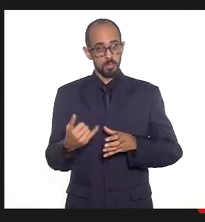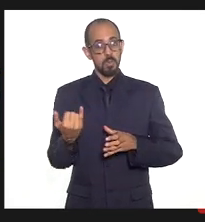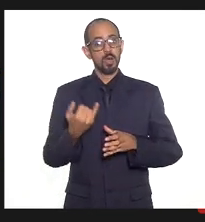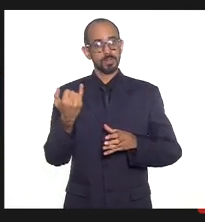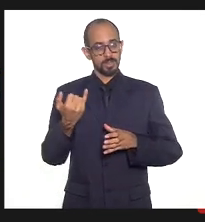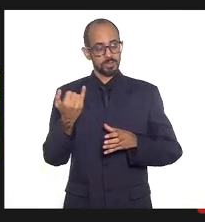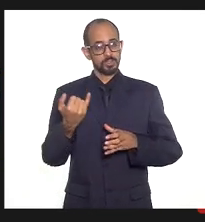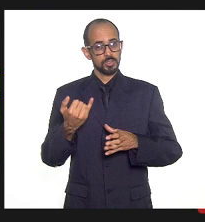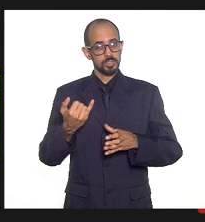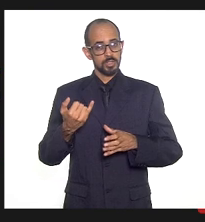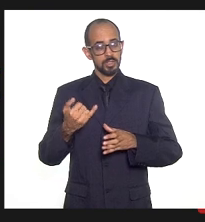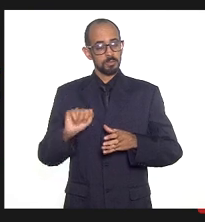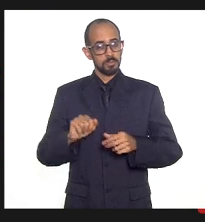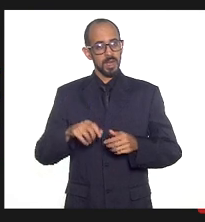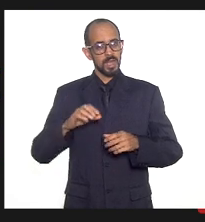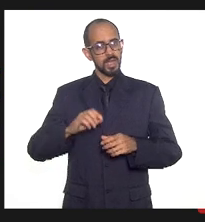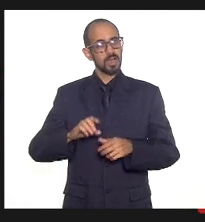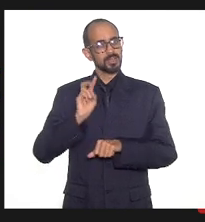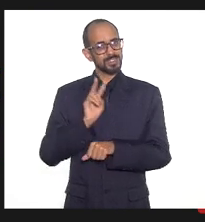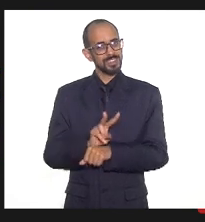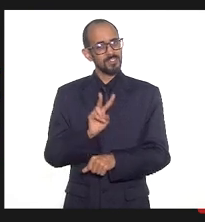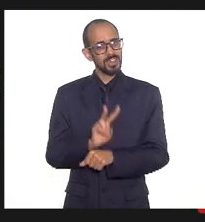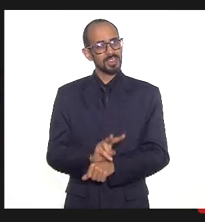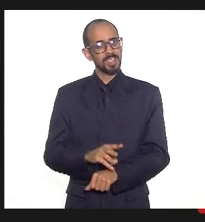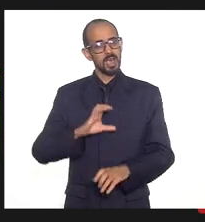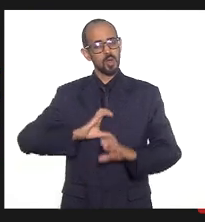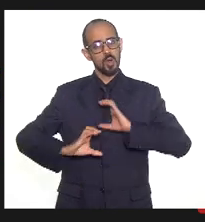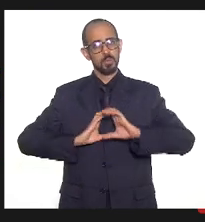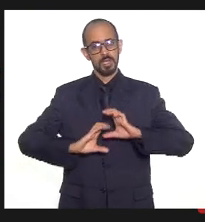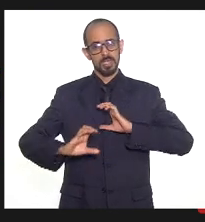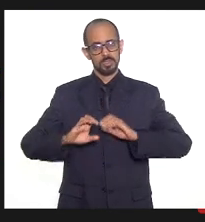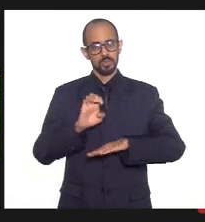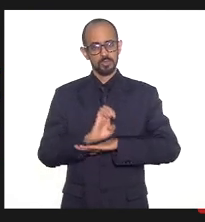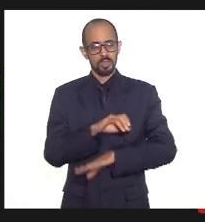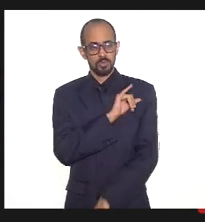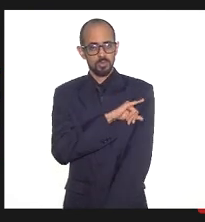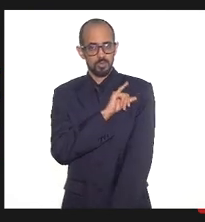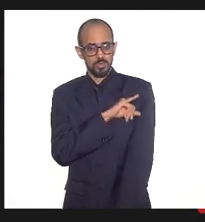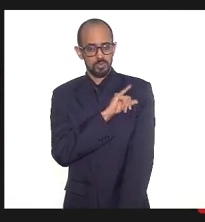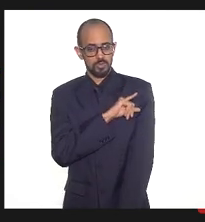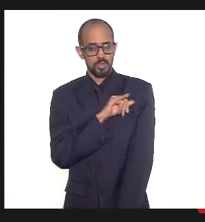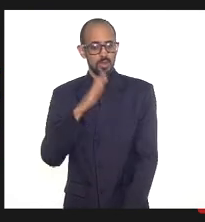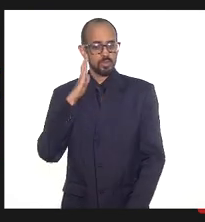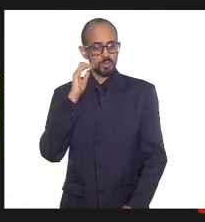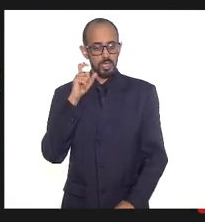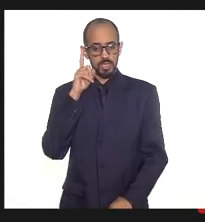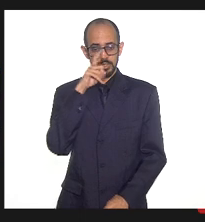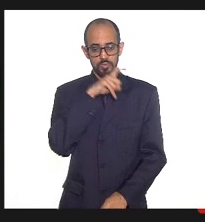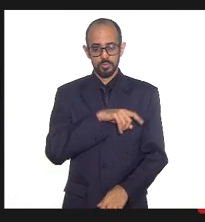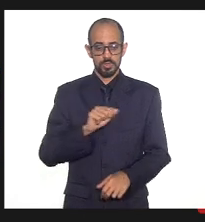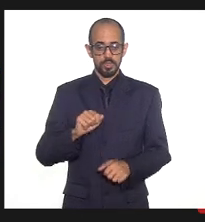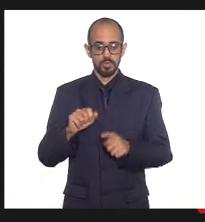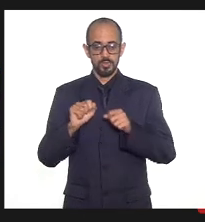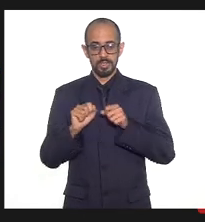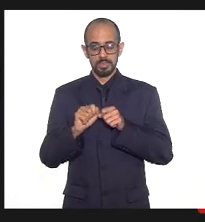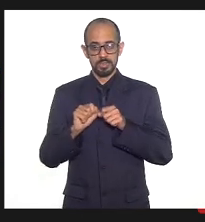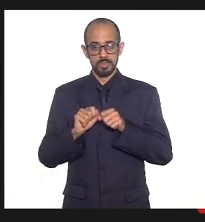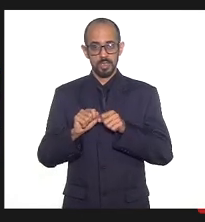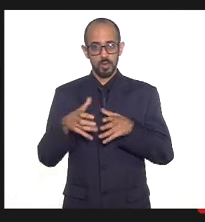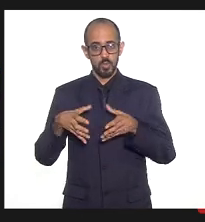na defesa da comunicação no nosso estado. Né? Eu sei que, como é difícil a gente fazer uma frente